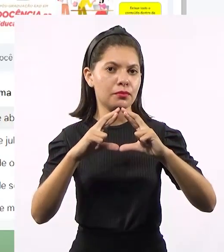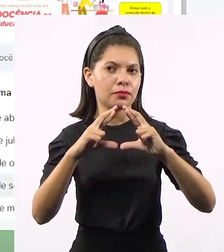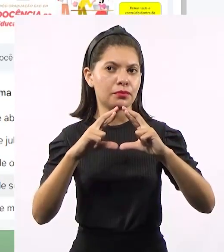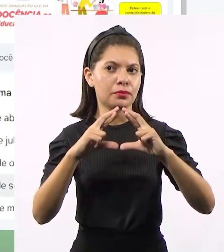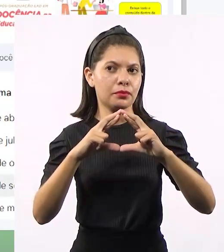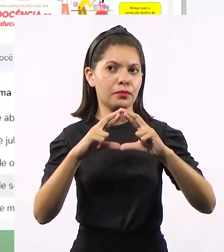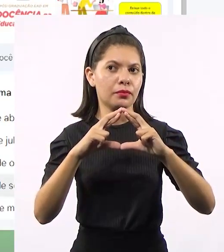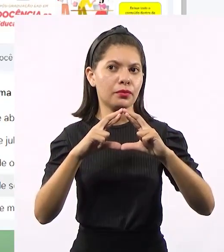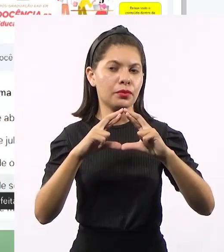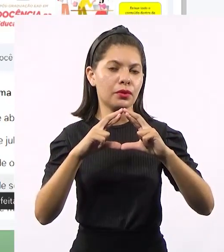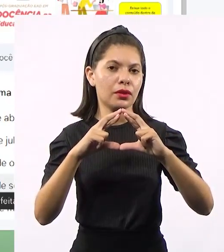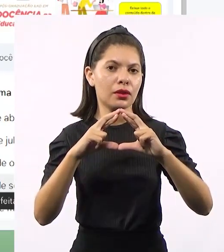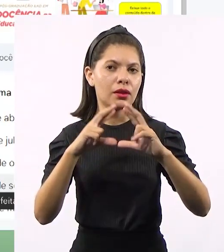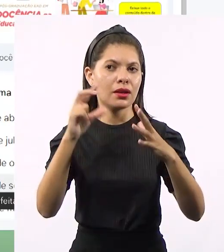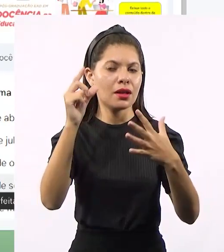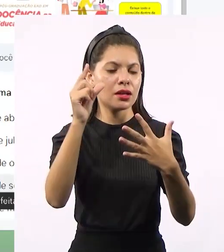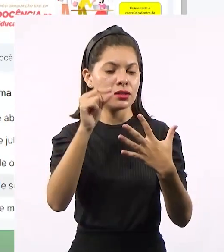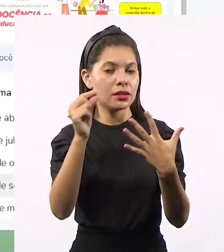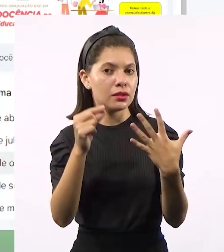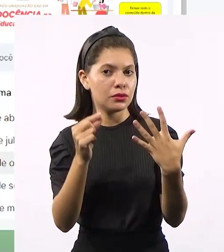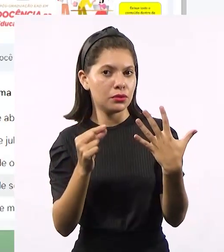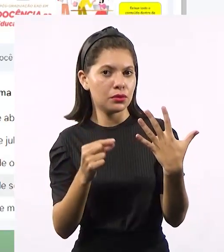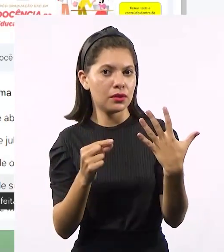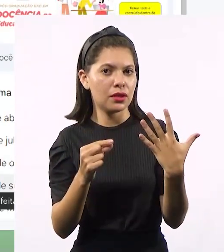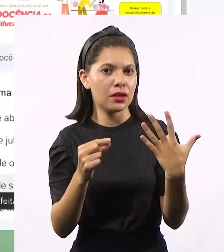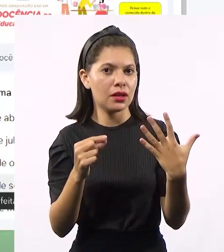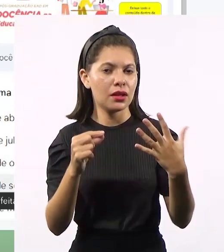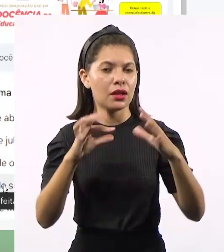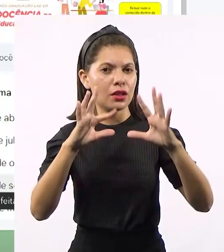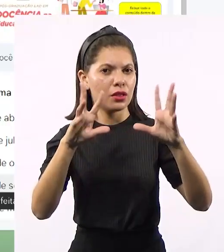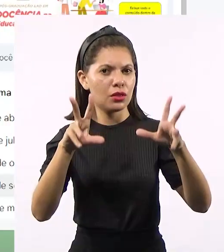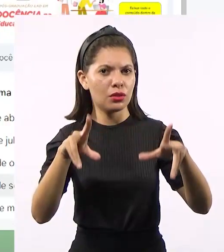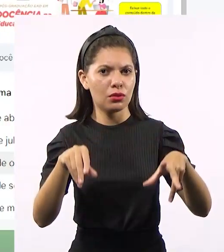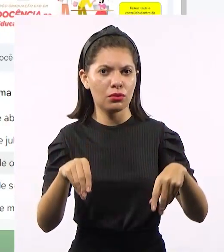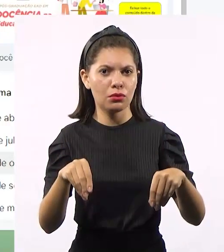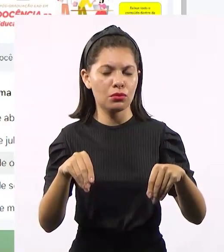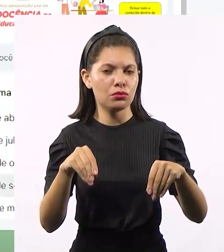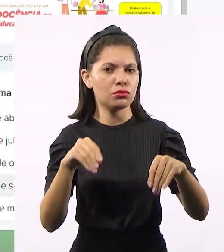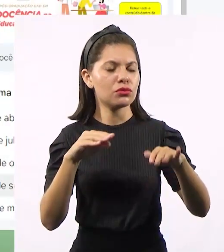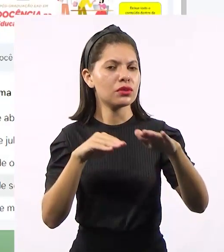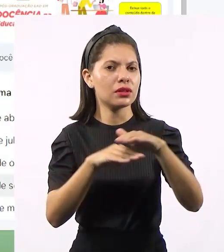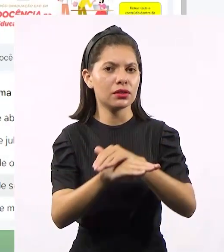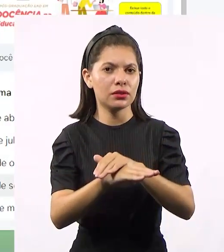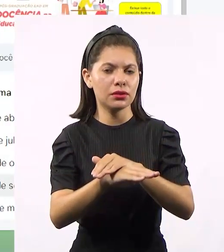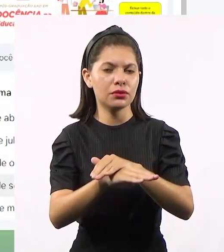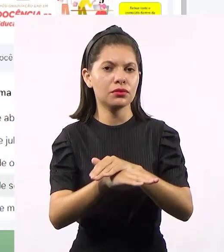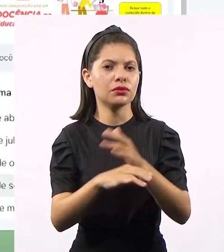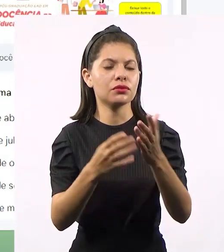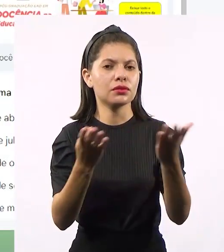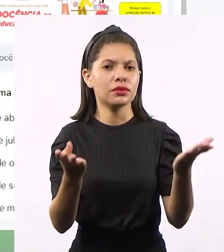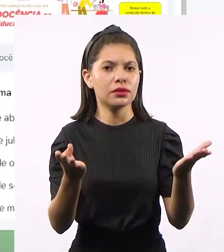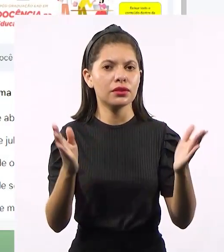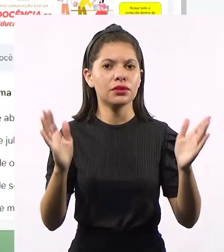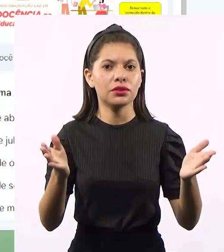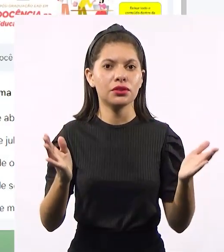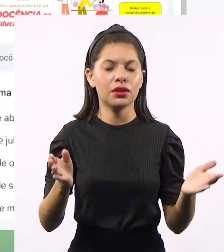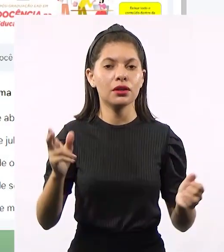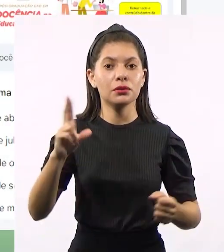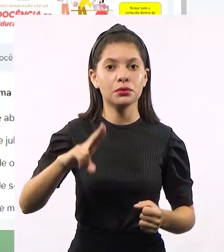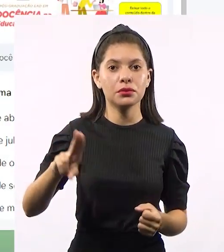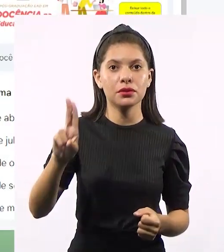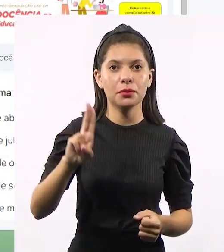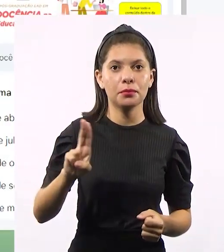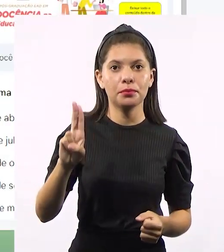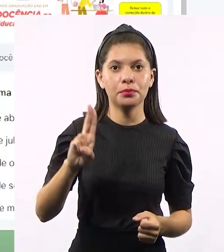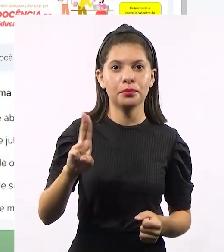Drive, vai estar todos os seus arquivos, se você já utiliza o Google Drive como ferramenta de edição online. E nesta, se a gente observar no